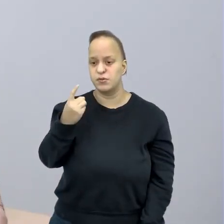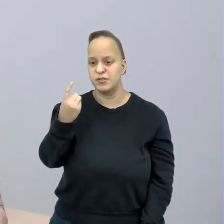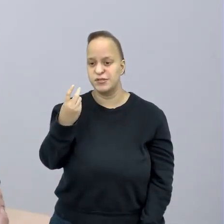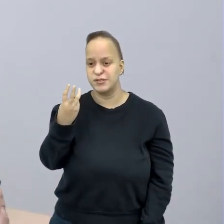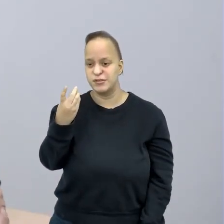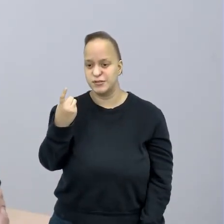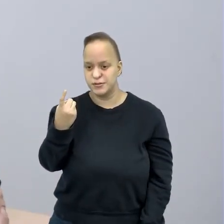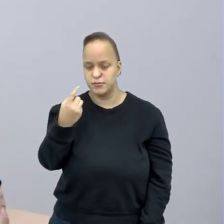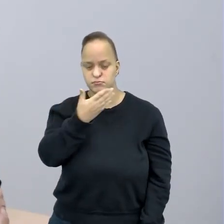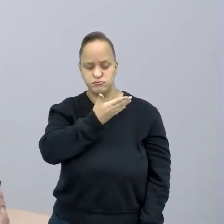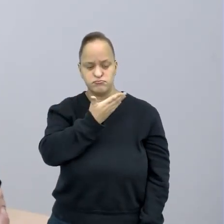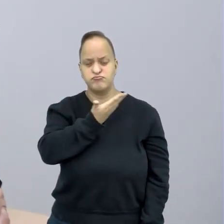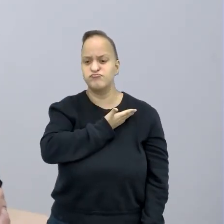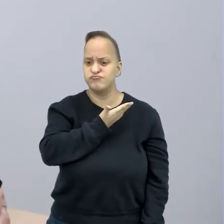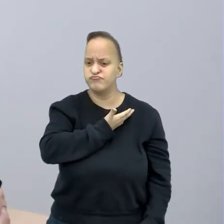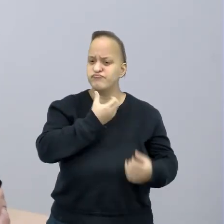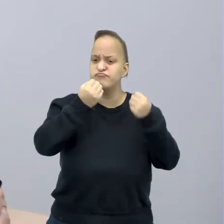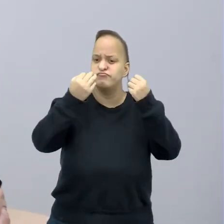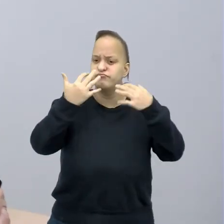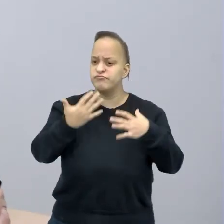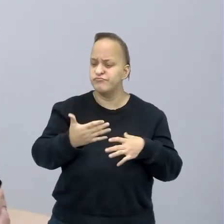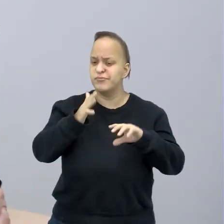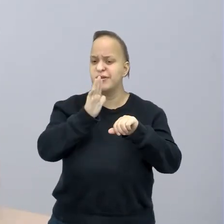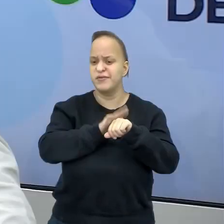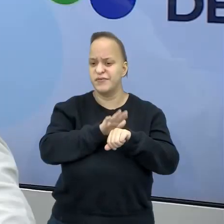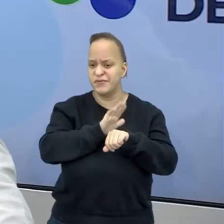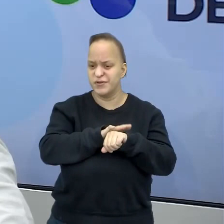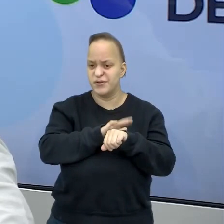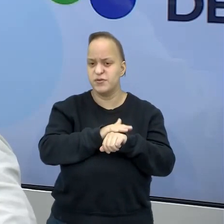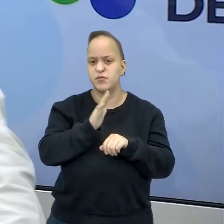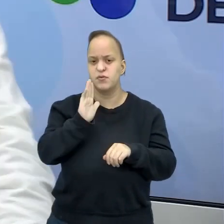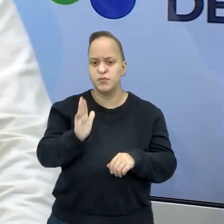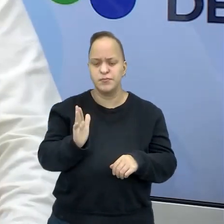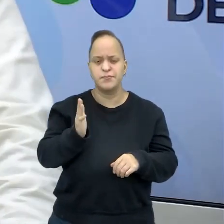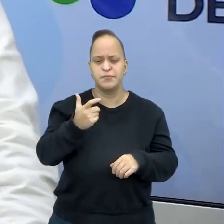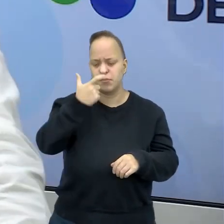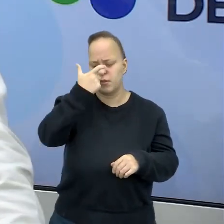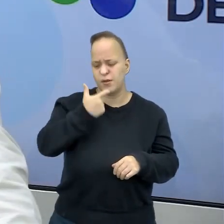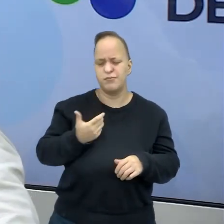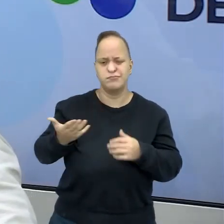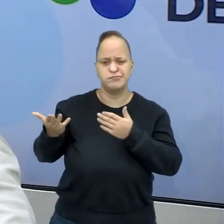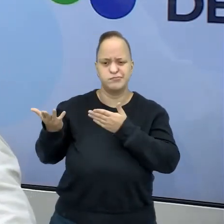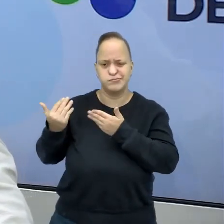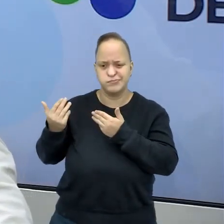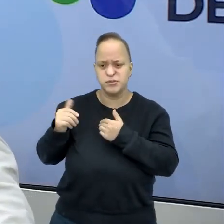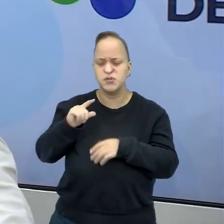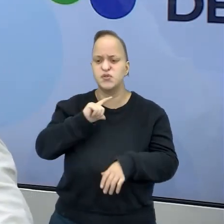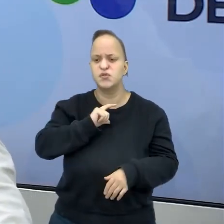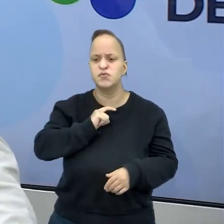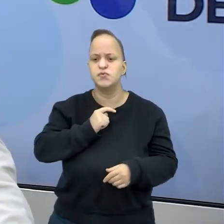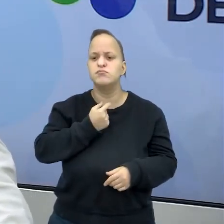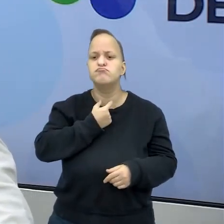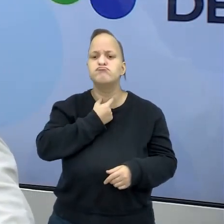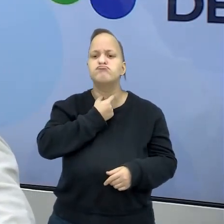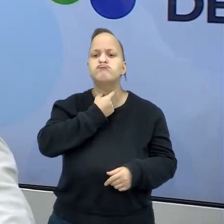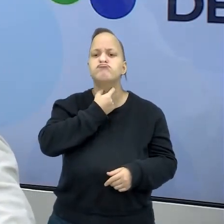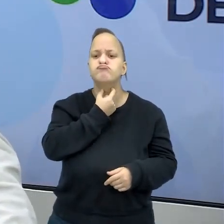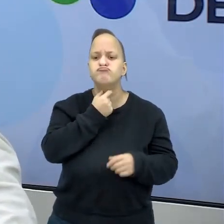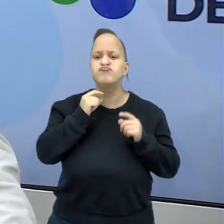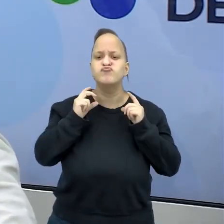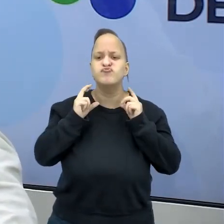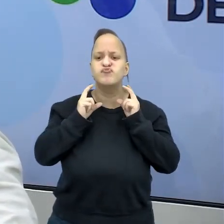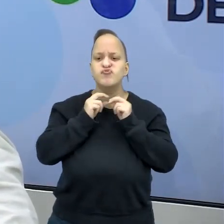a utilização, né, Perfeito. Marcelo? Perfeito. Quando eu era mais jovem, né, eu tive um câncer de tireoide e foi tratado